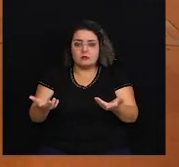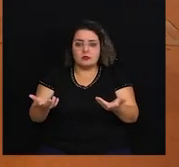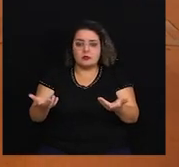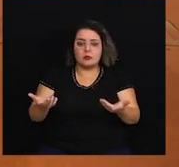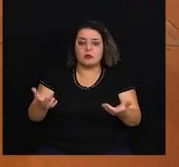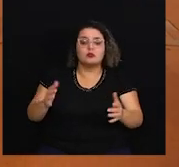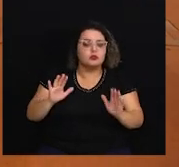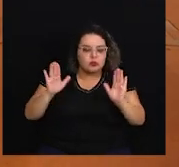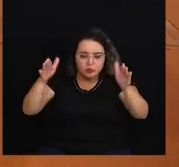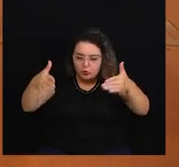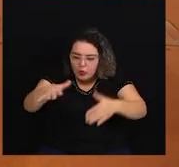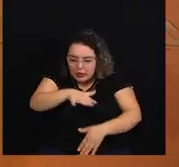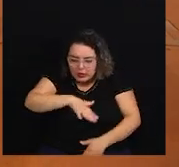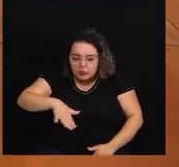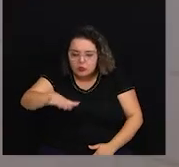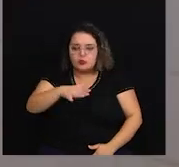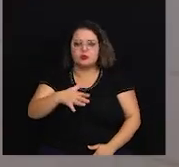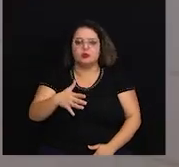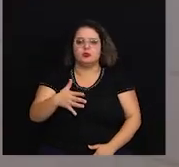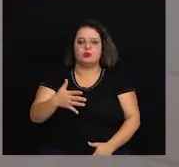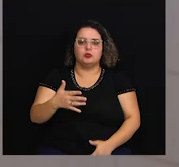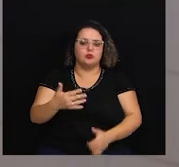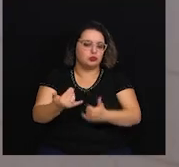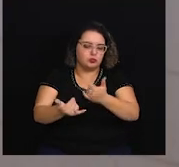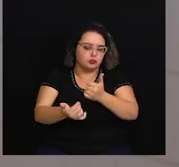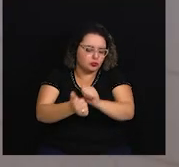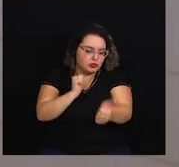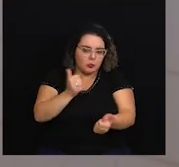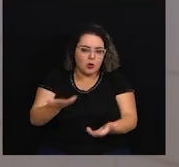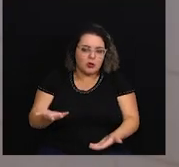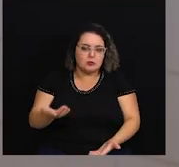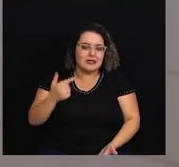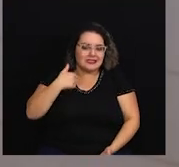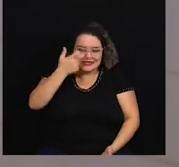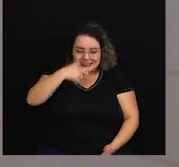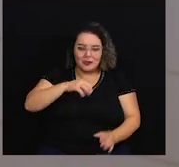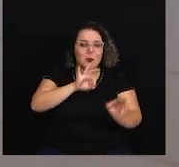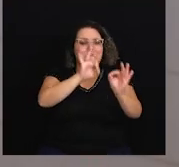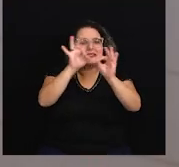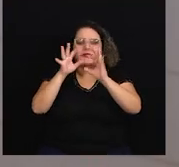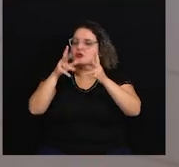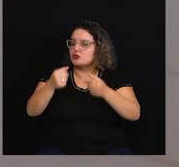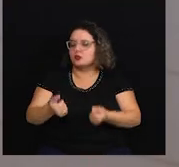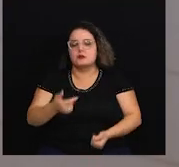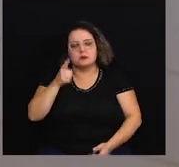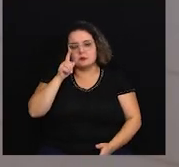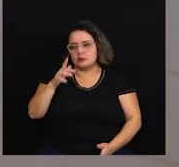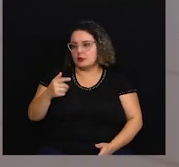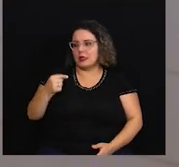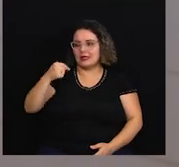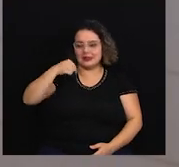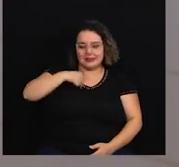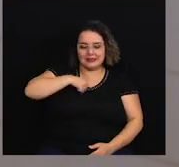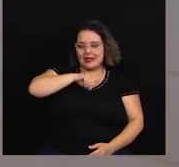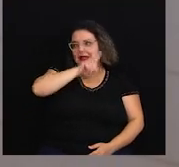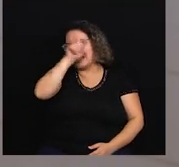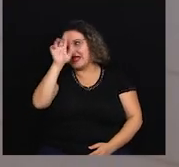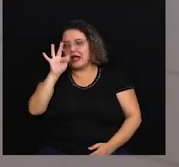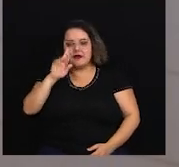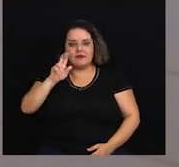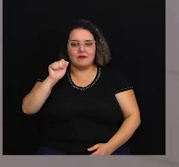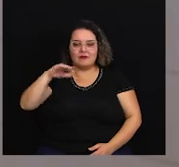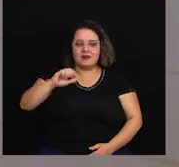do jogo mas eu não consigo mais a hora então nós vamos daqui a França eu não quero nem ouvir falar de